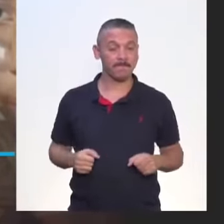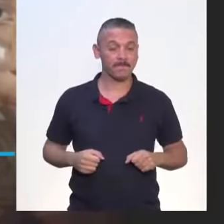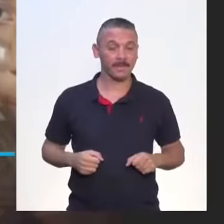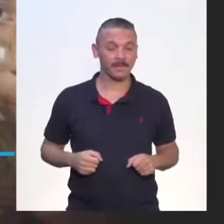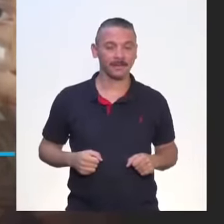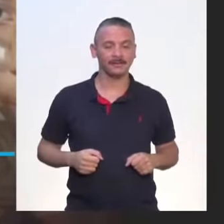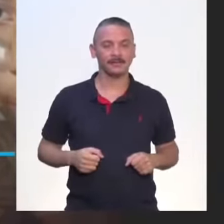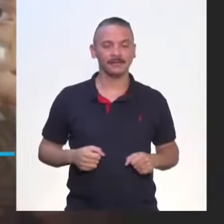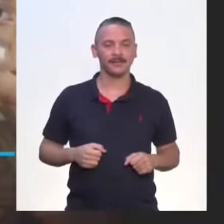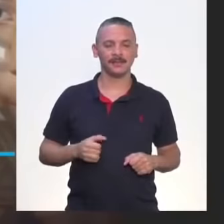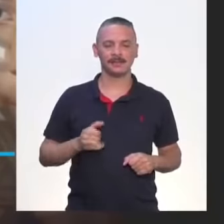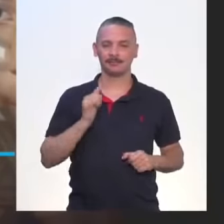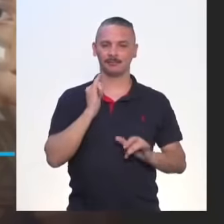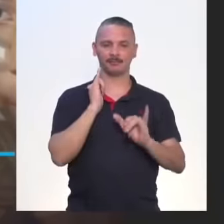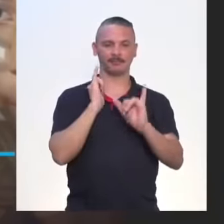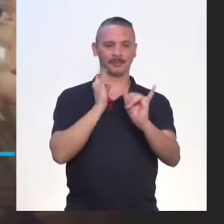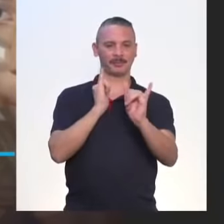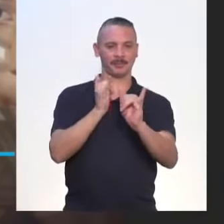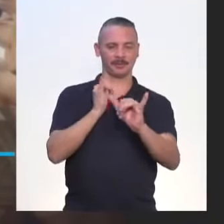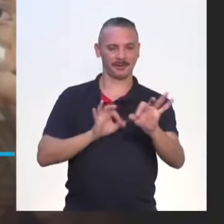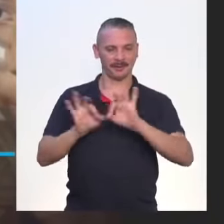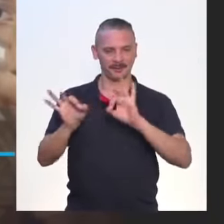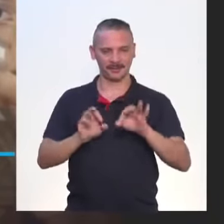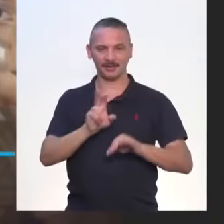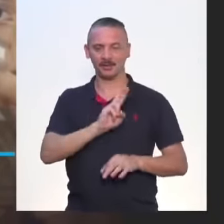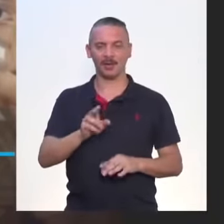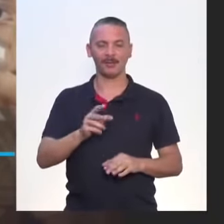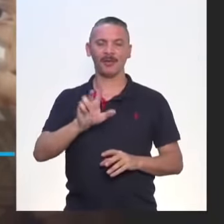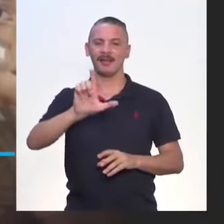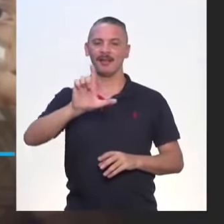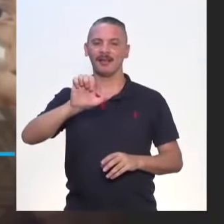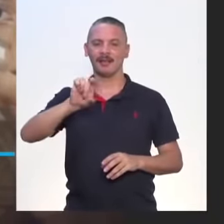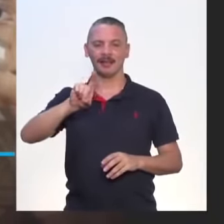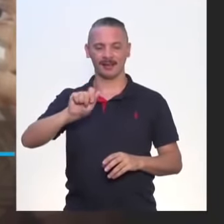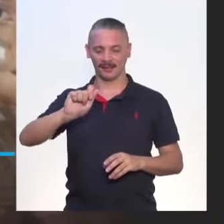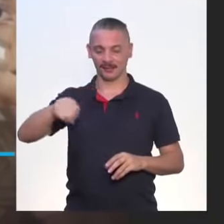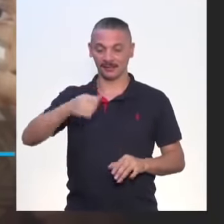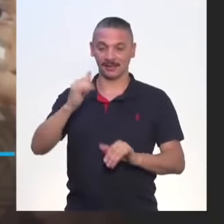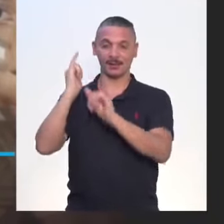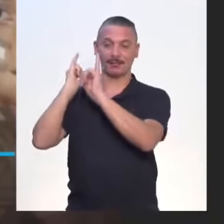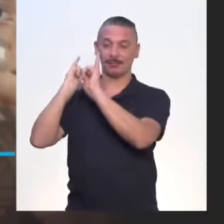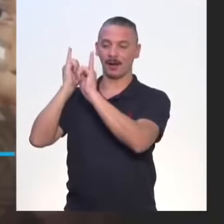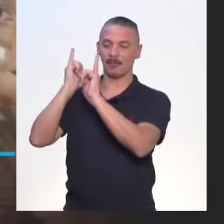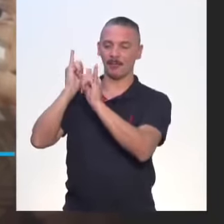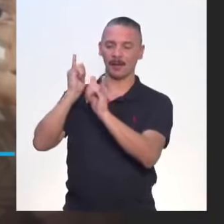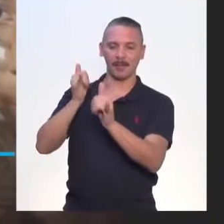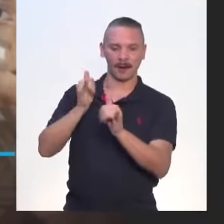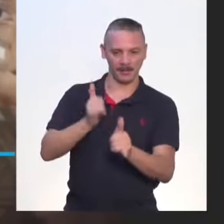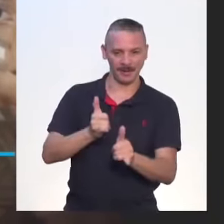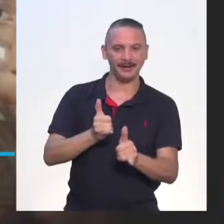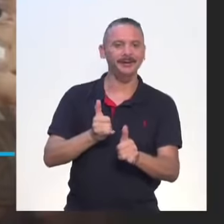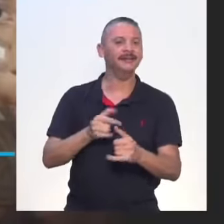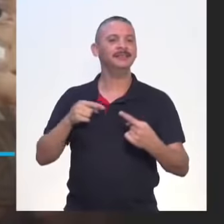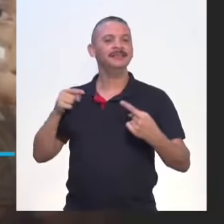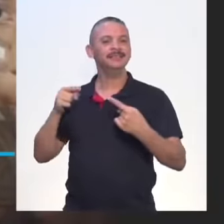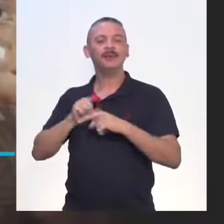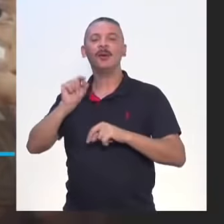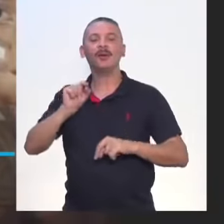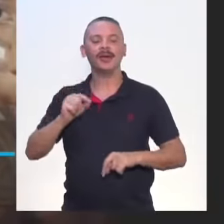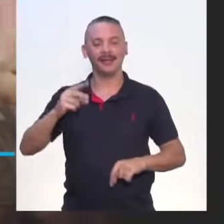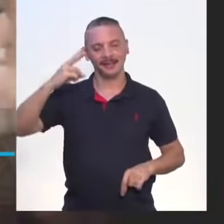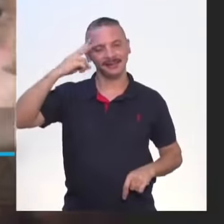essas narrativas que, né, às vezes se chamam de lenda, pode chamar assim de lendas, porque na verdade são